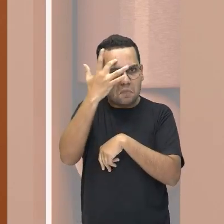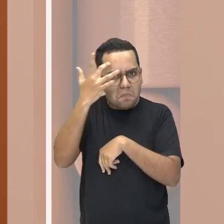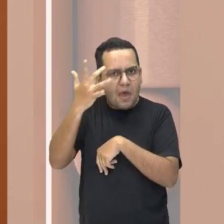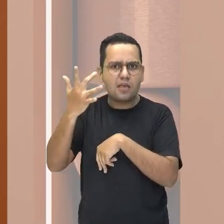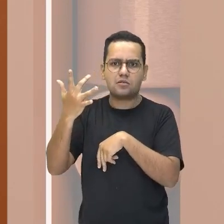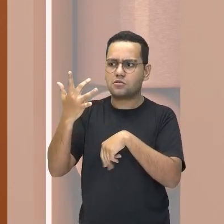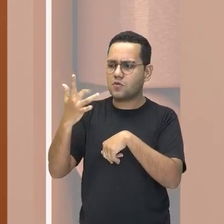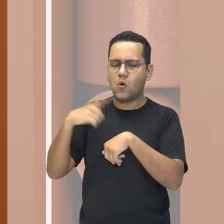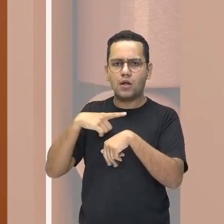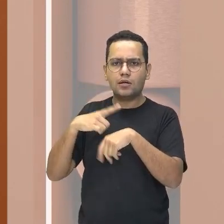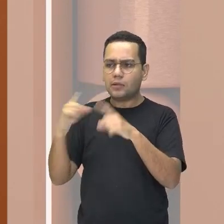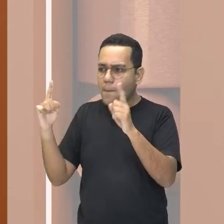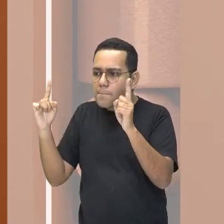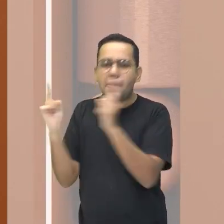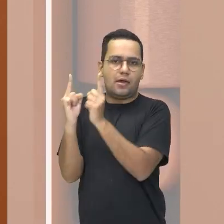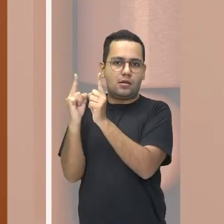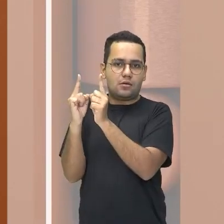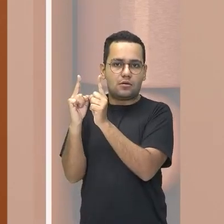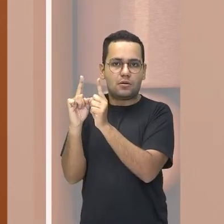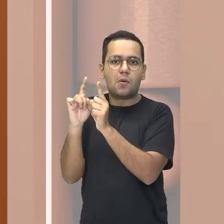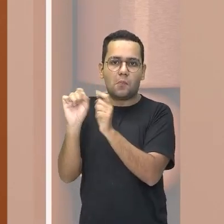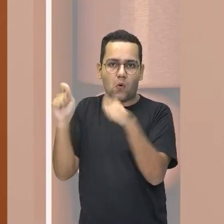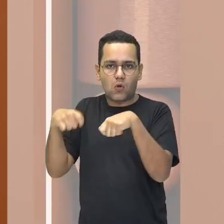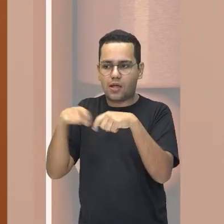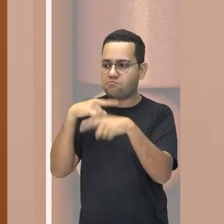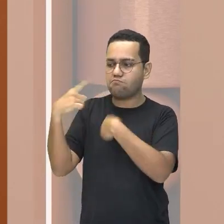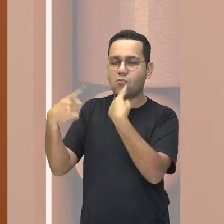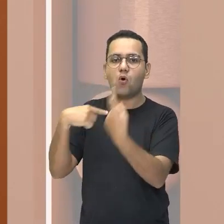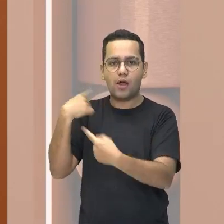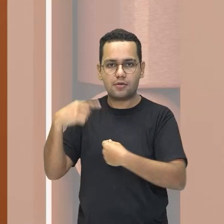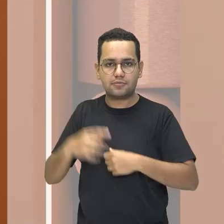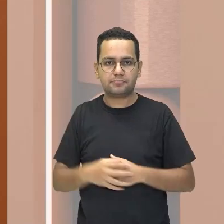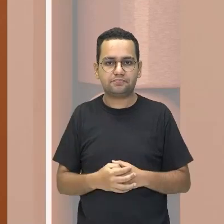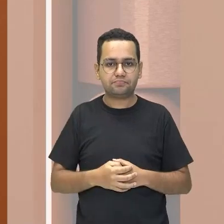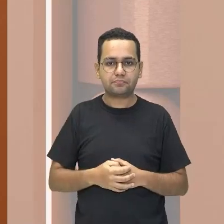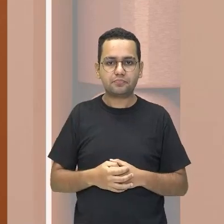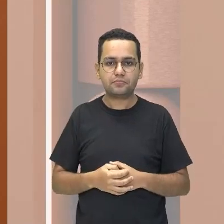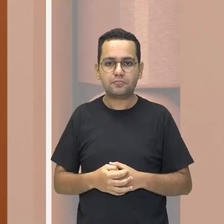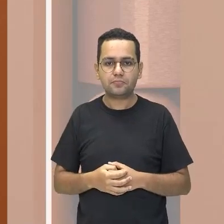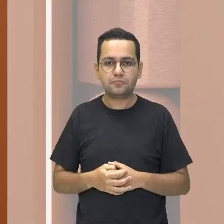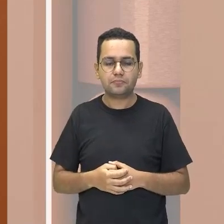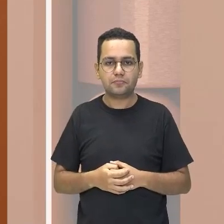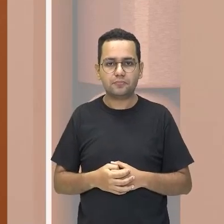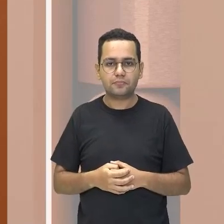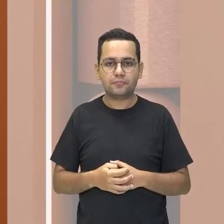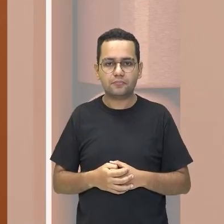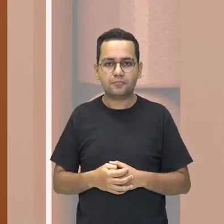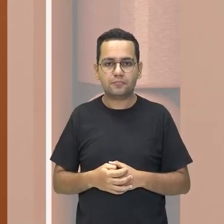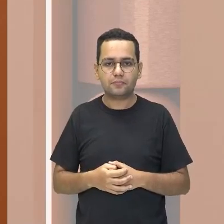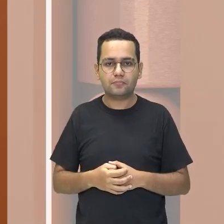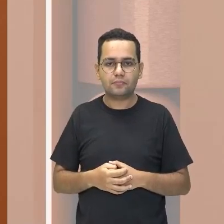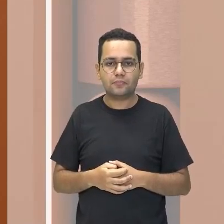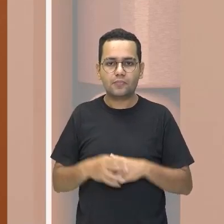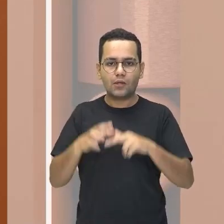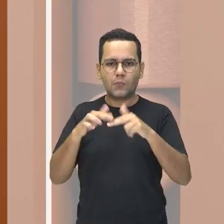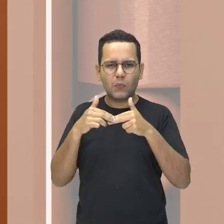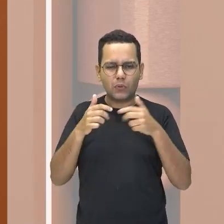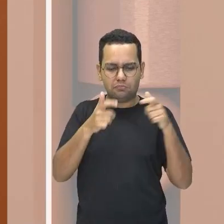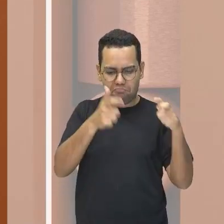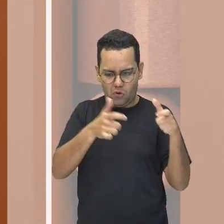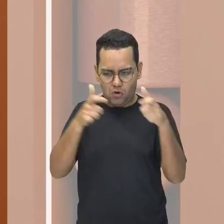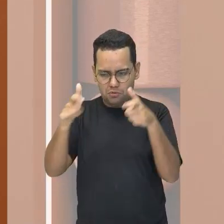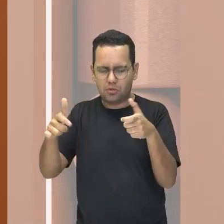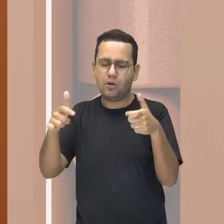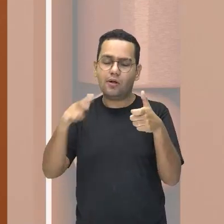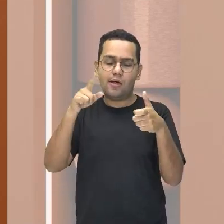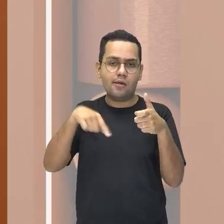possível. Então, Auschwitz e outros campos de extermínio são considerados ainda hoje uma das páginas mais tristes da